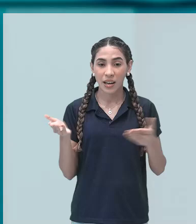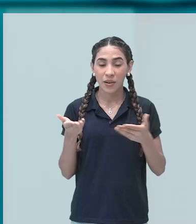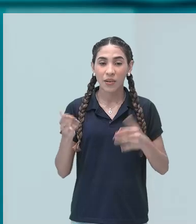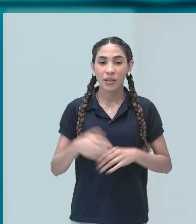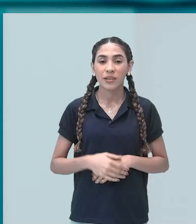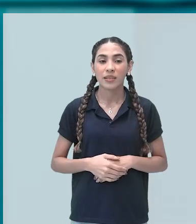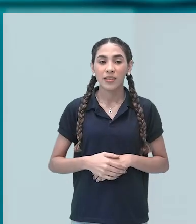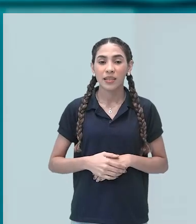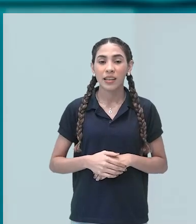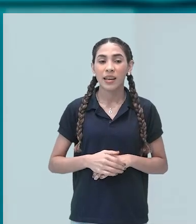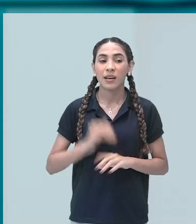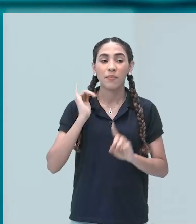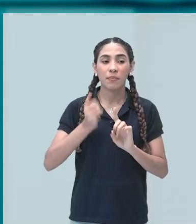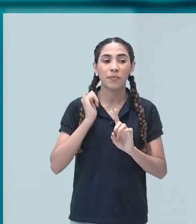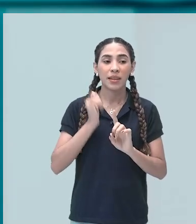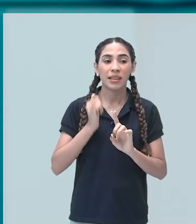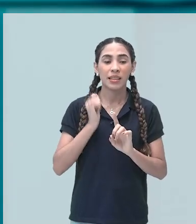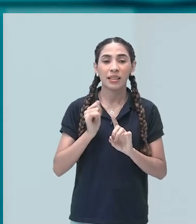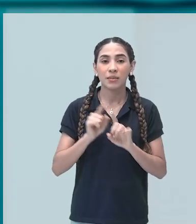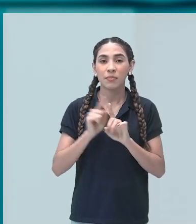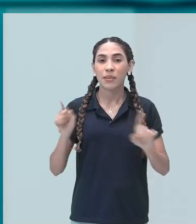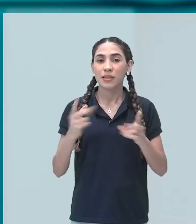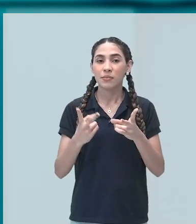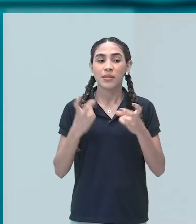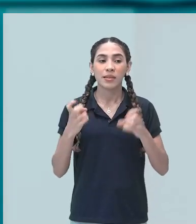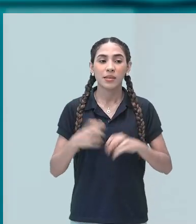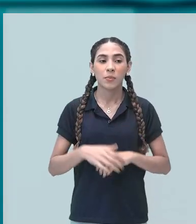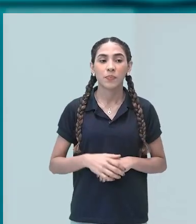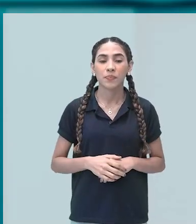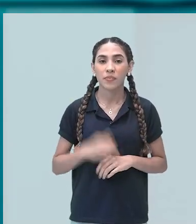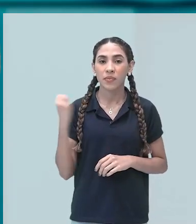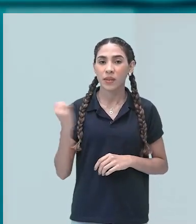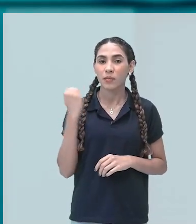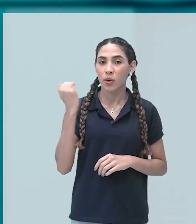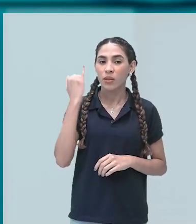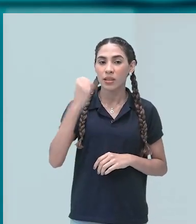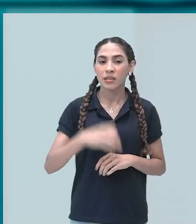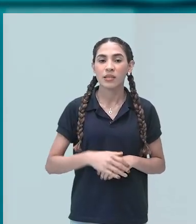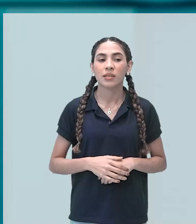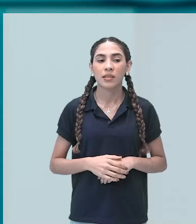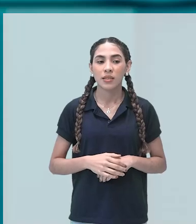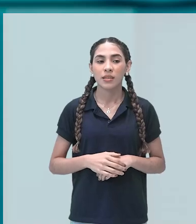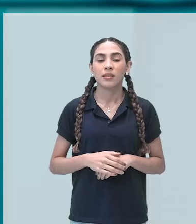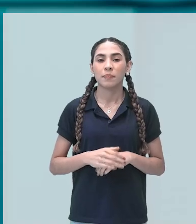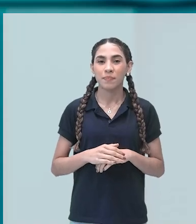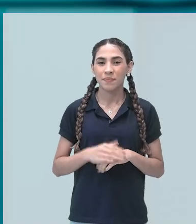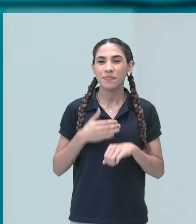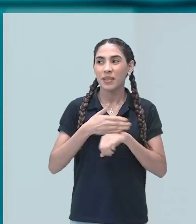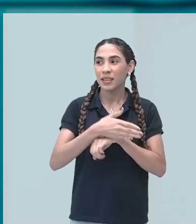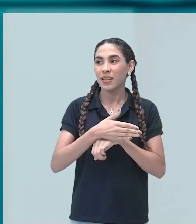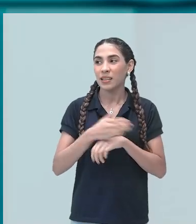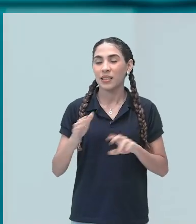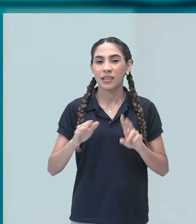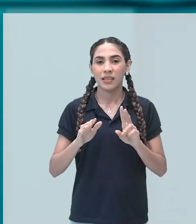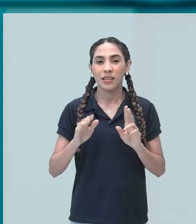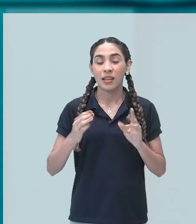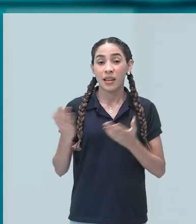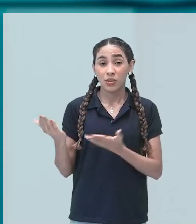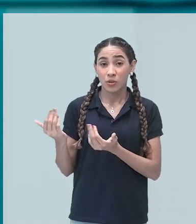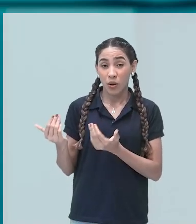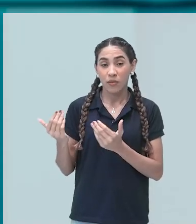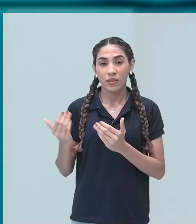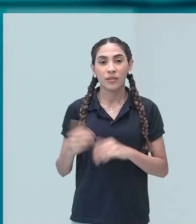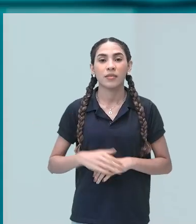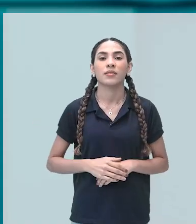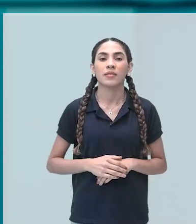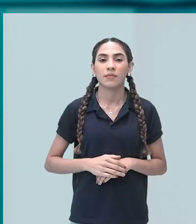Então, é uma lenda, mas vejam a importância da entrada na adolescência. Embora não fosse aí